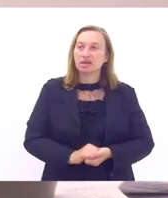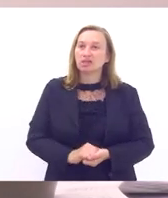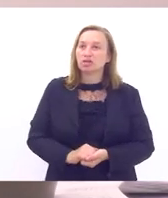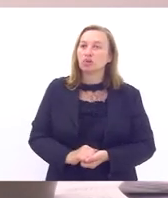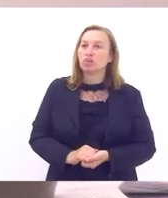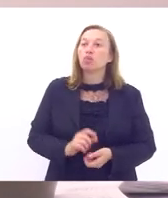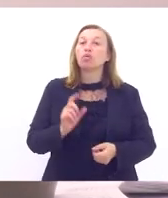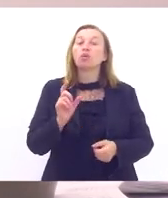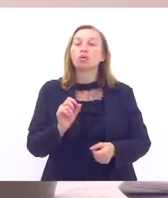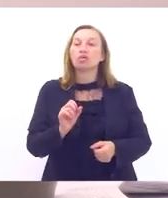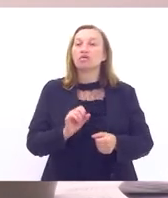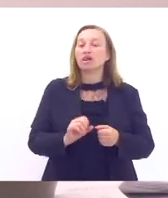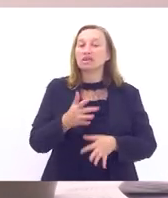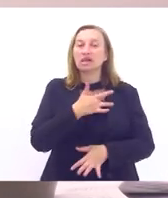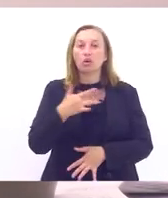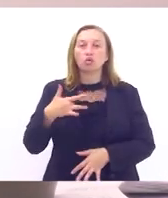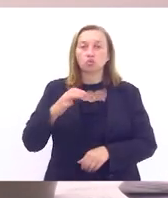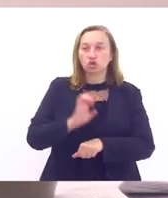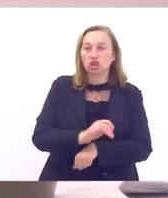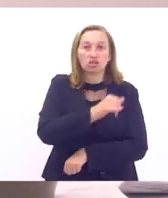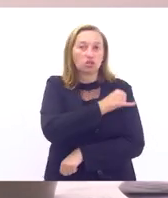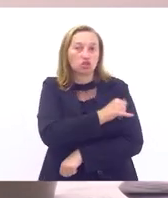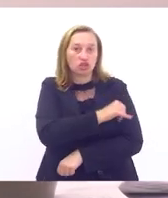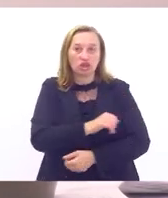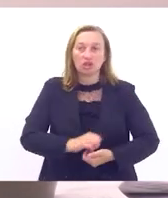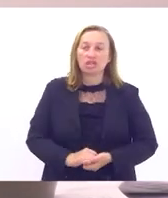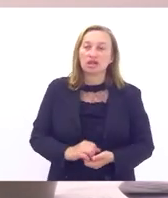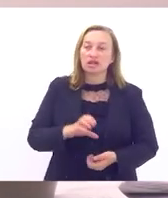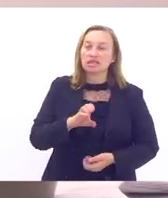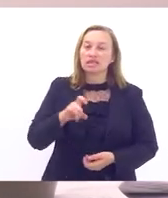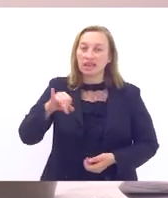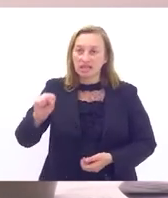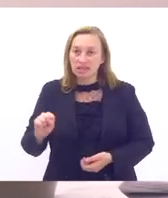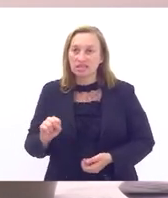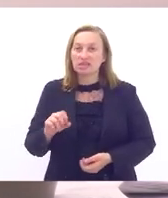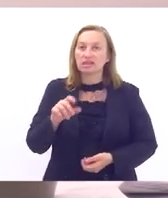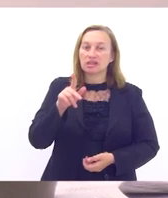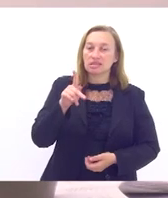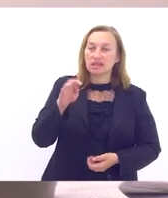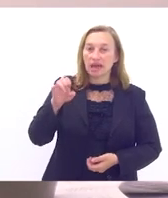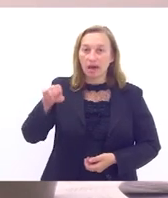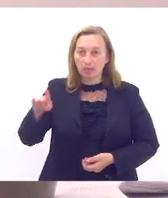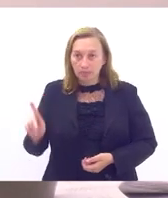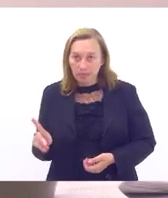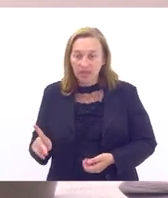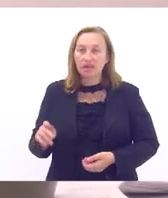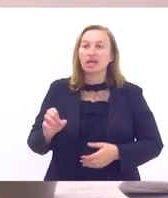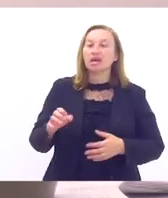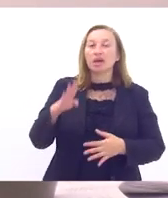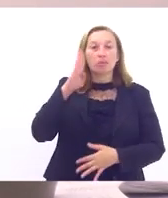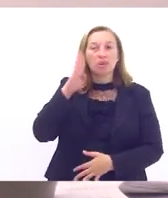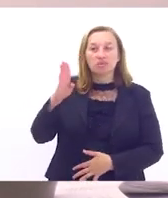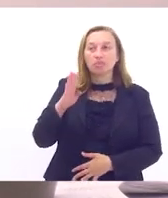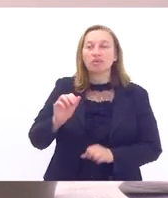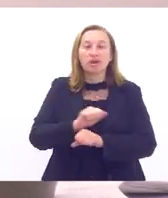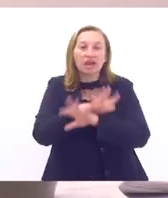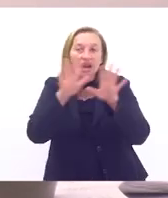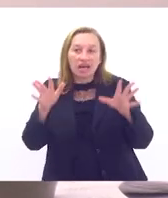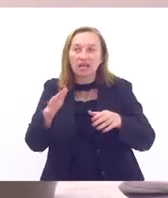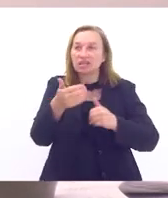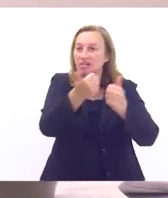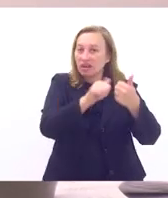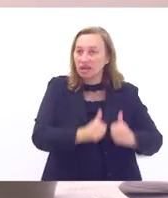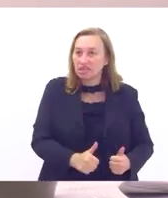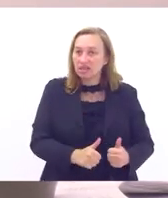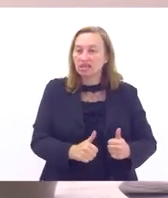que faz em saúde no Estado do Rio de Janeiro, no âmbito da PNASP, se é a SES, se é a SEAP, né? e é fundamental para a clareza e avaliação quanto à